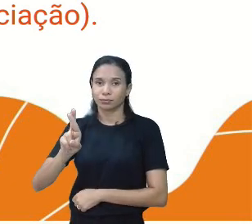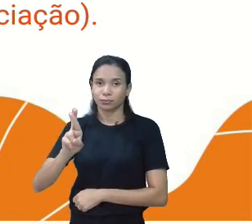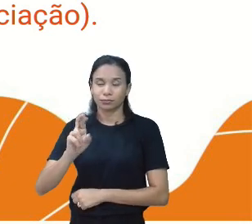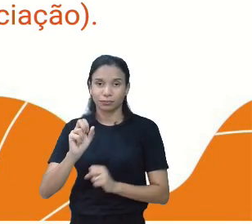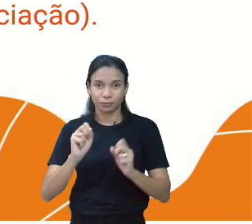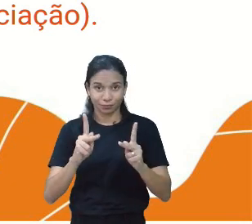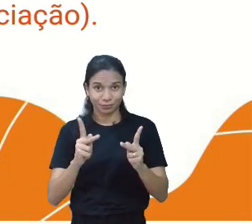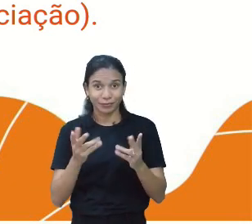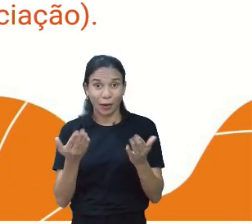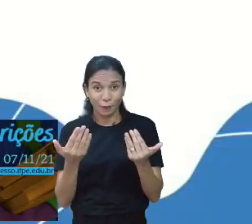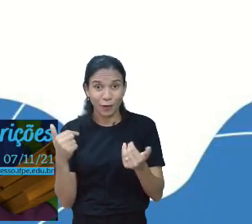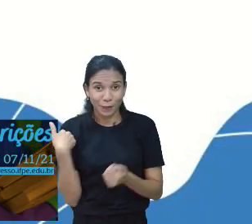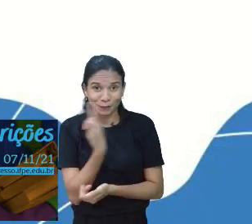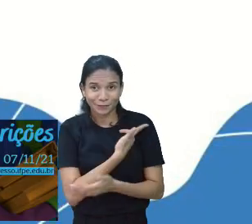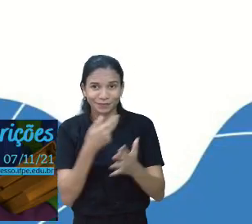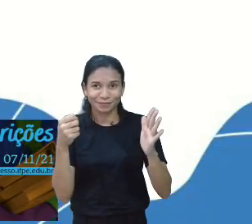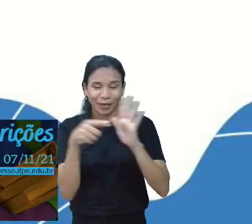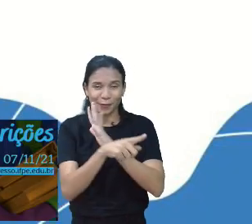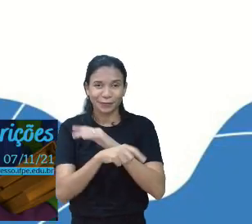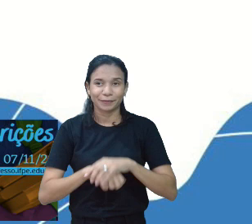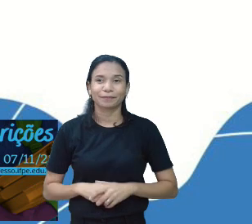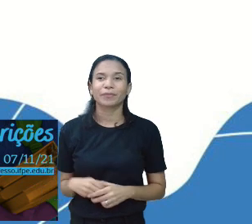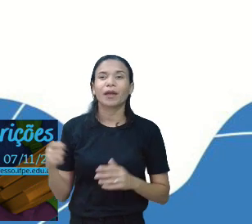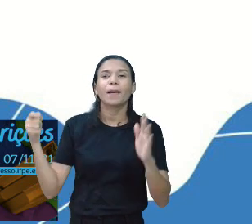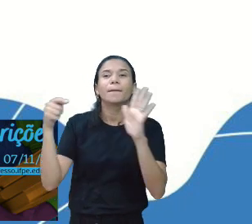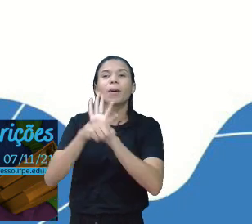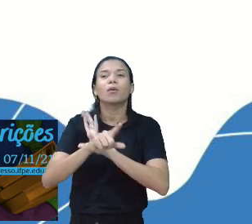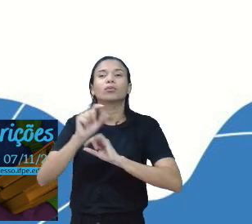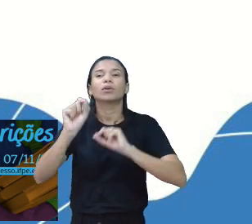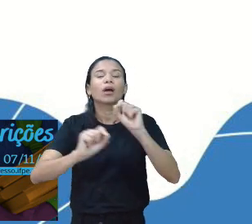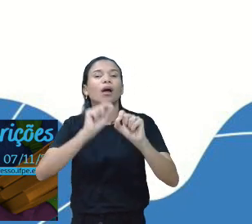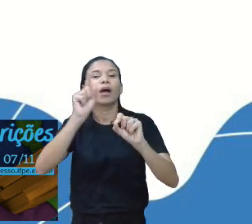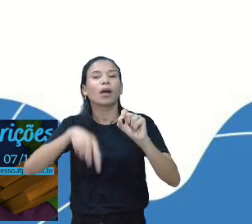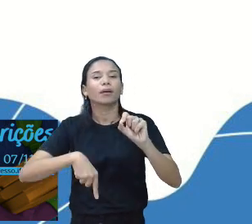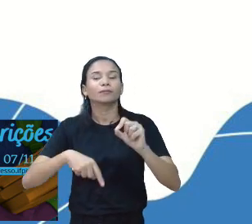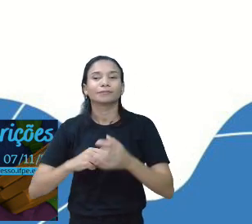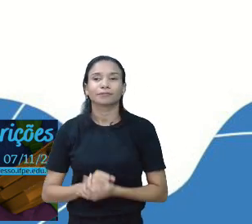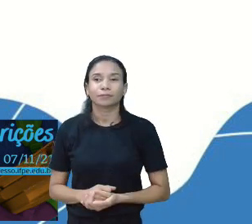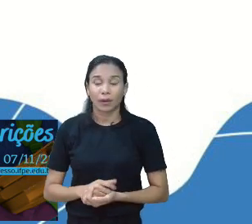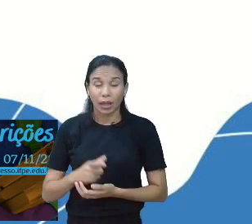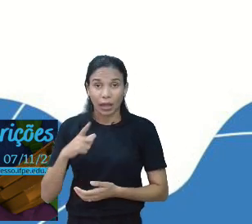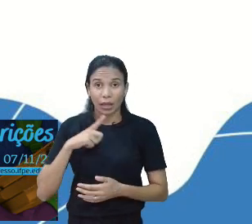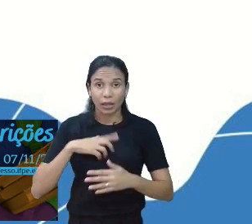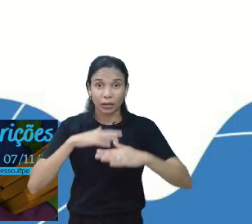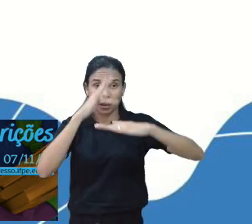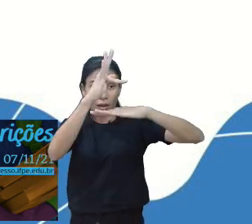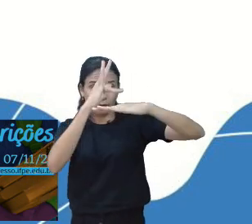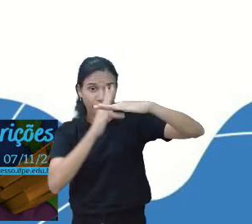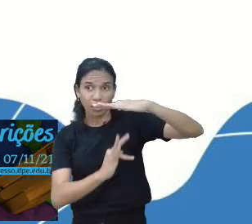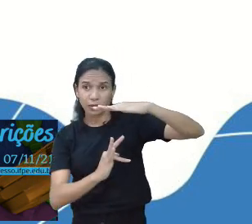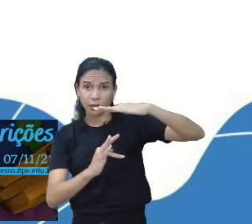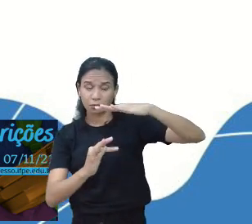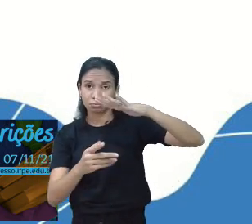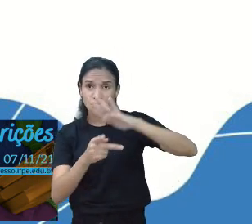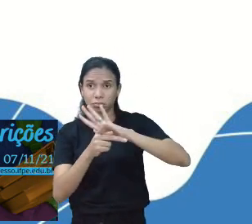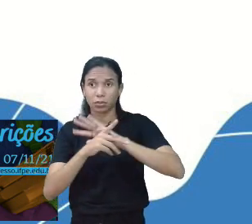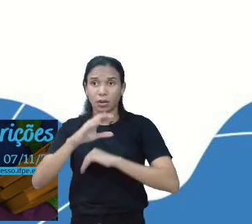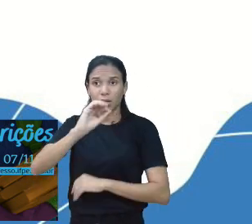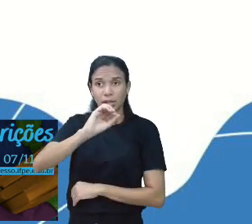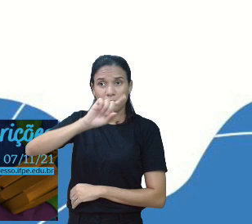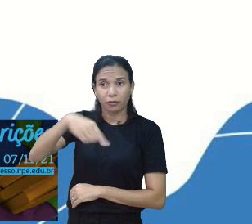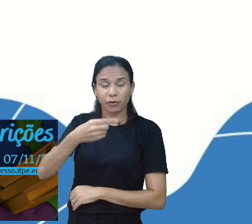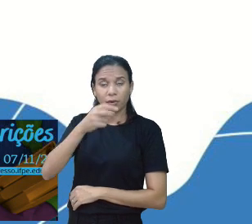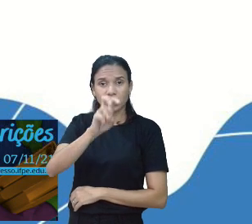racionais. Vamos para a nossa questão. Na nossa questão, gente, a gente tem o seguinte, ó. A fração geratriz de